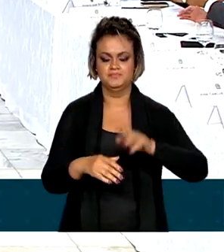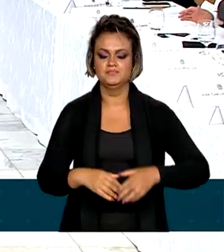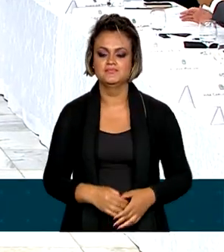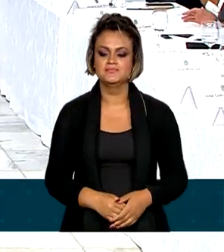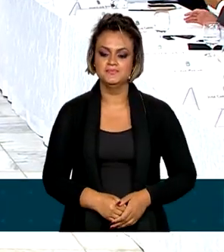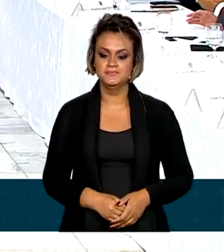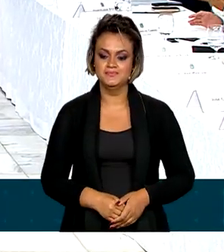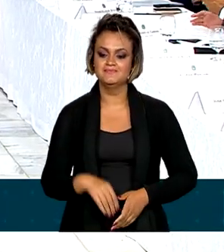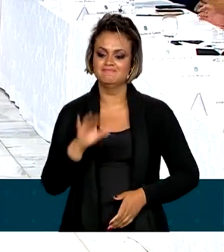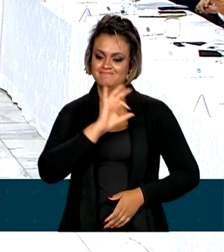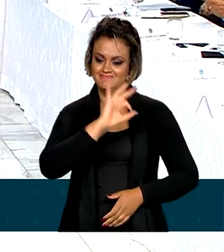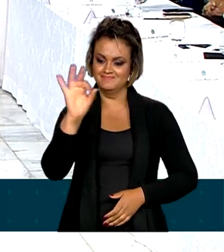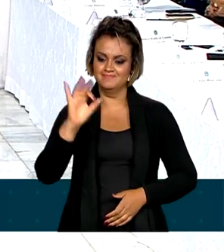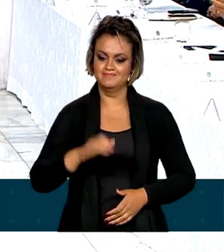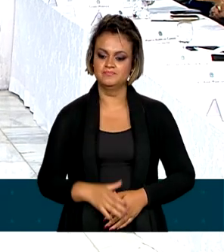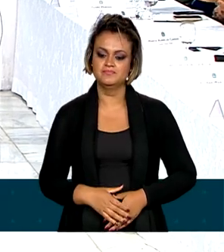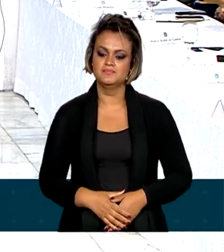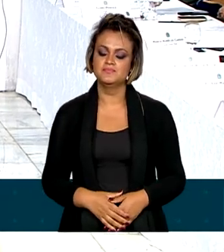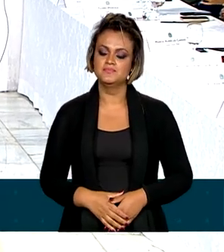Muito bom.